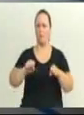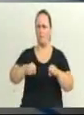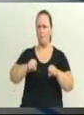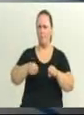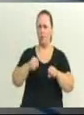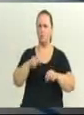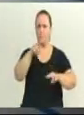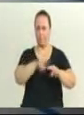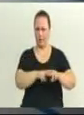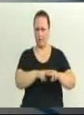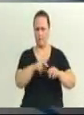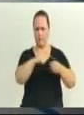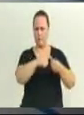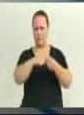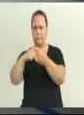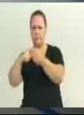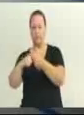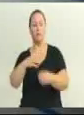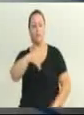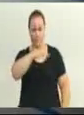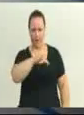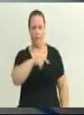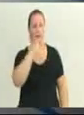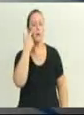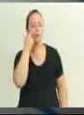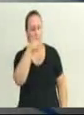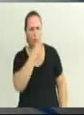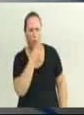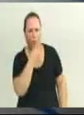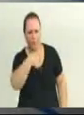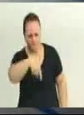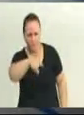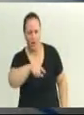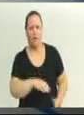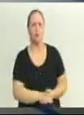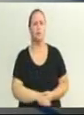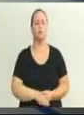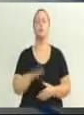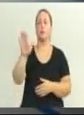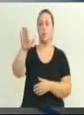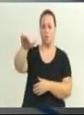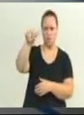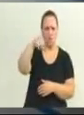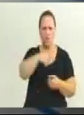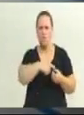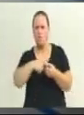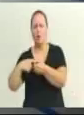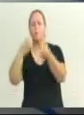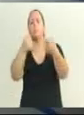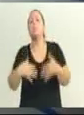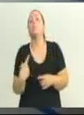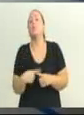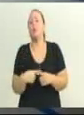Leva, leva, pode levar, eu quero ver se tu é homem, pode levar a minha moto. Manda um guiche pra mim aqui na... Pode levar, mas tu vai ter que explicar porque que tu tá tirando a minha moto daqui.